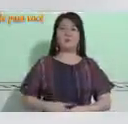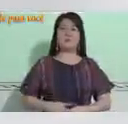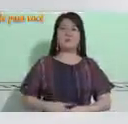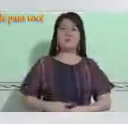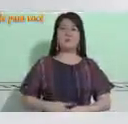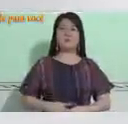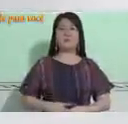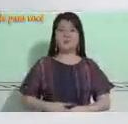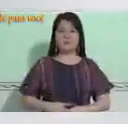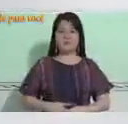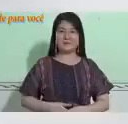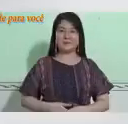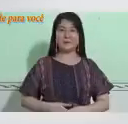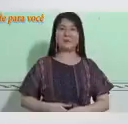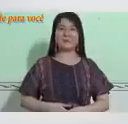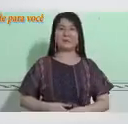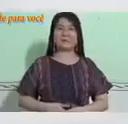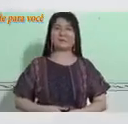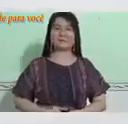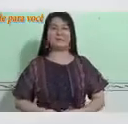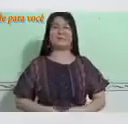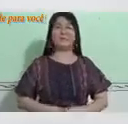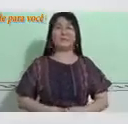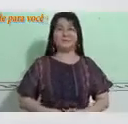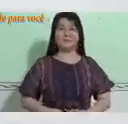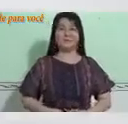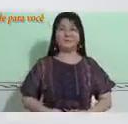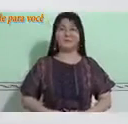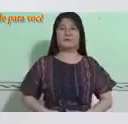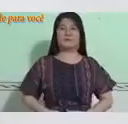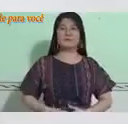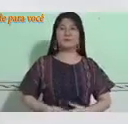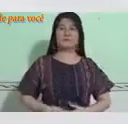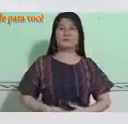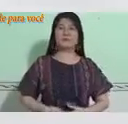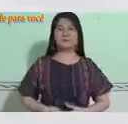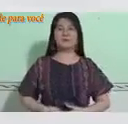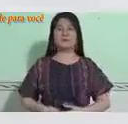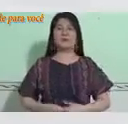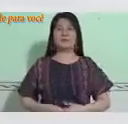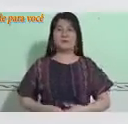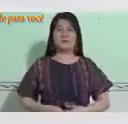o enxame, vírgula, já que vão acelerar o processo de limpeza do intestino.